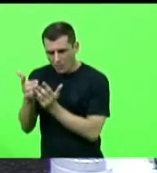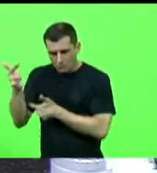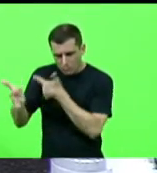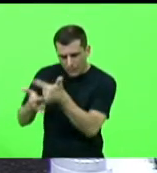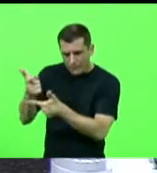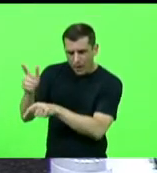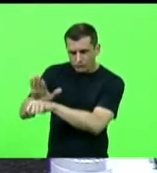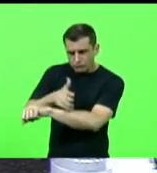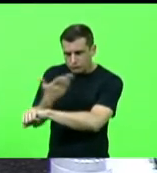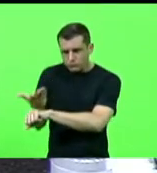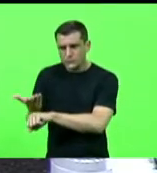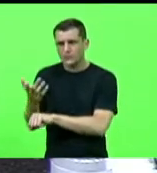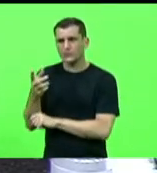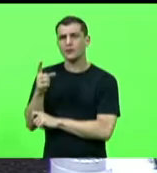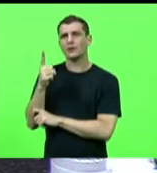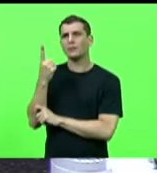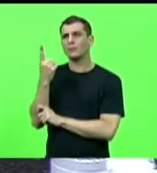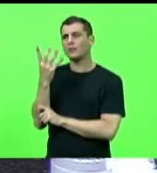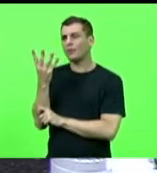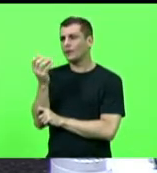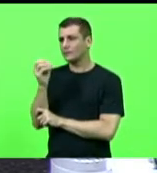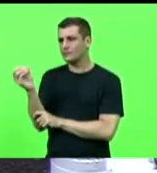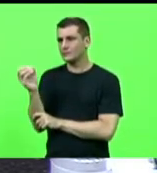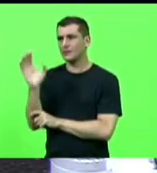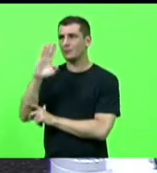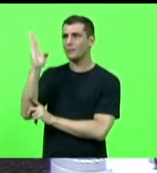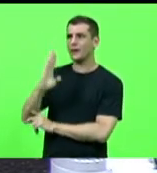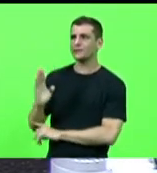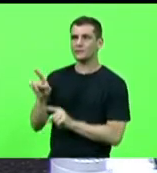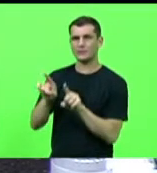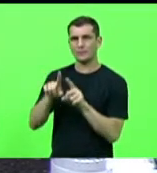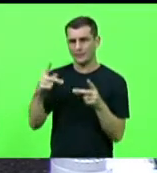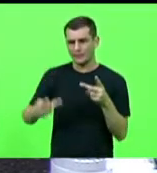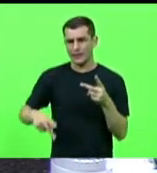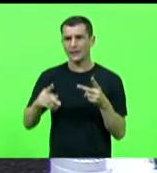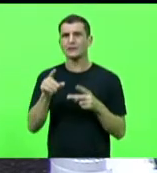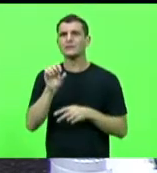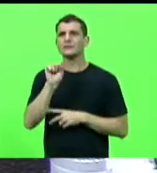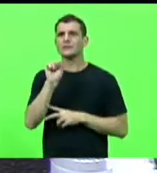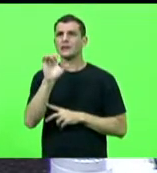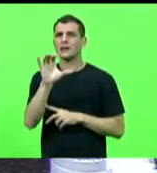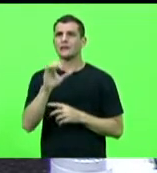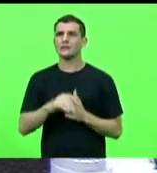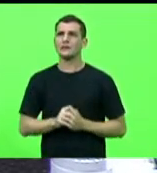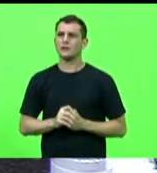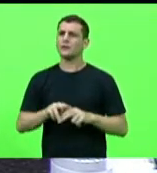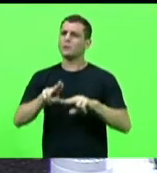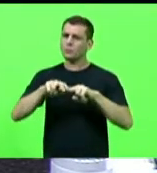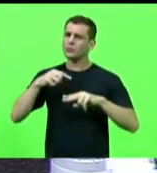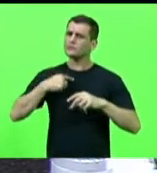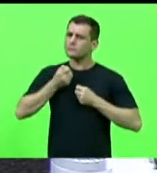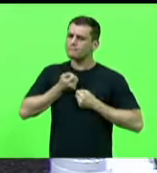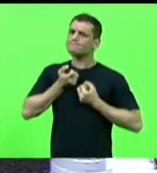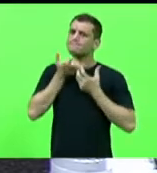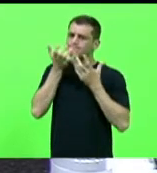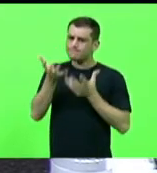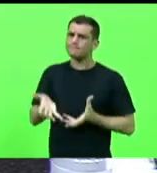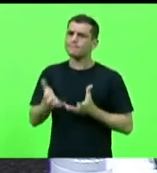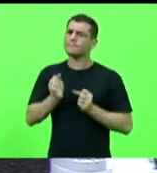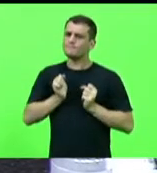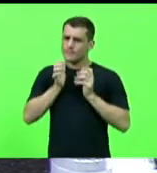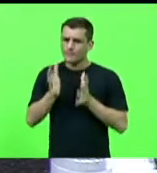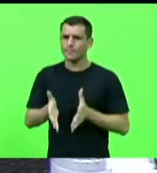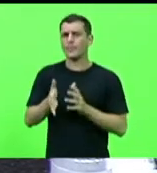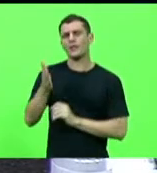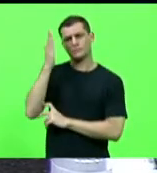piso nacional e também no piso aqui de Santa Catarina. Então, faço aqui, senhor presidente, um desabafo. Eu sei que a Assembleia não tem como